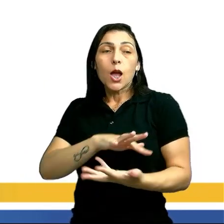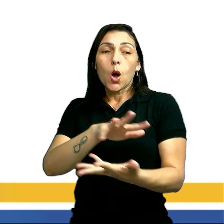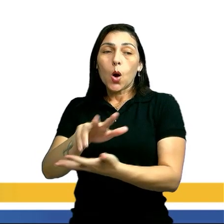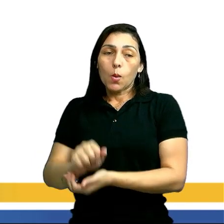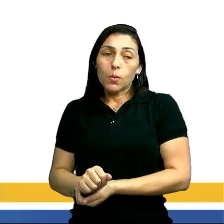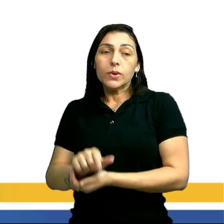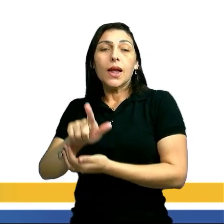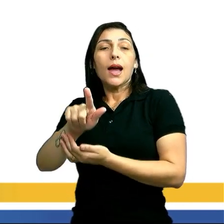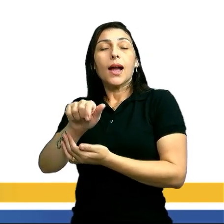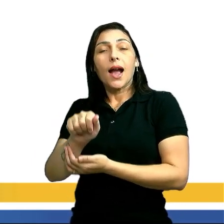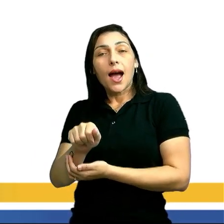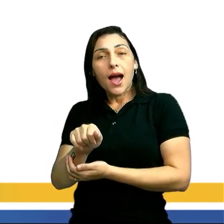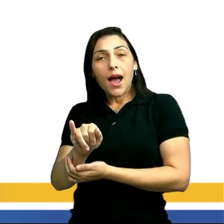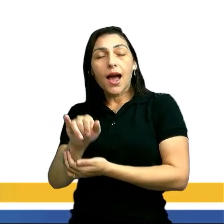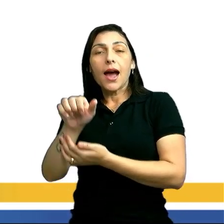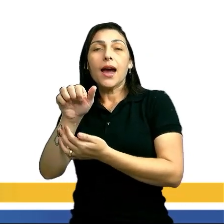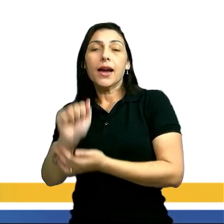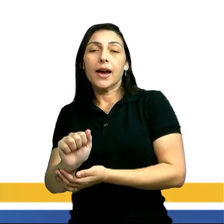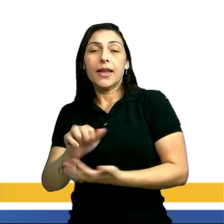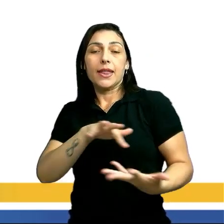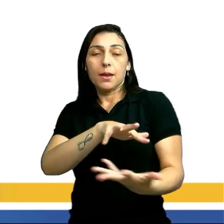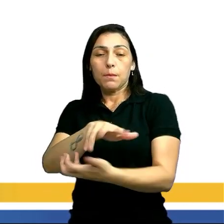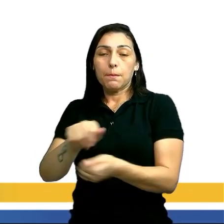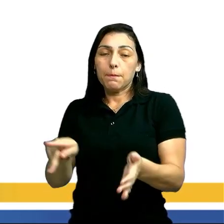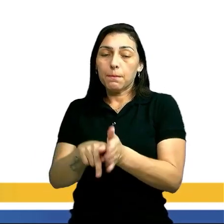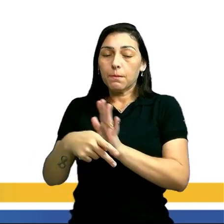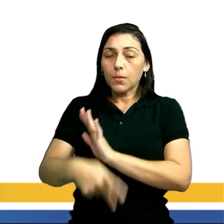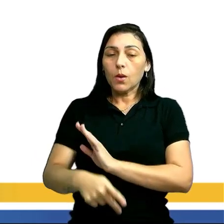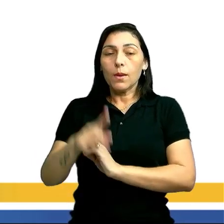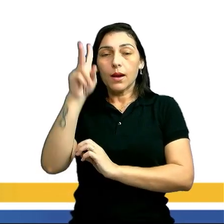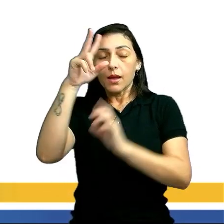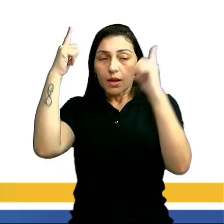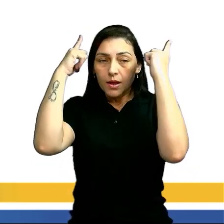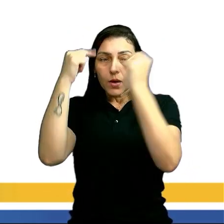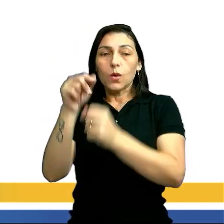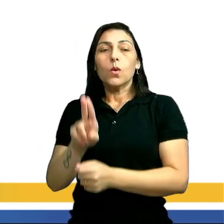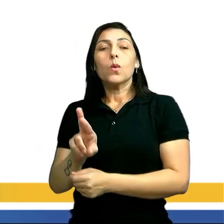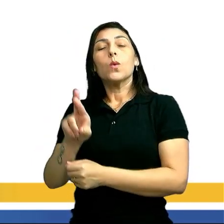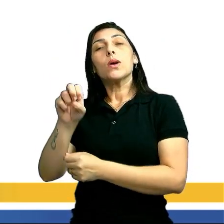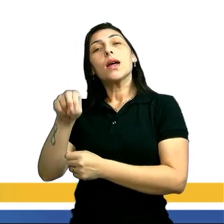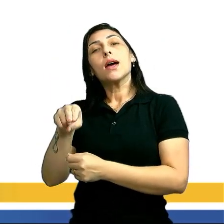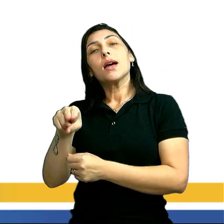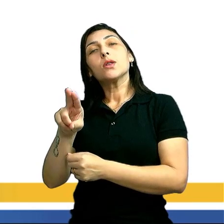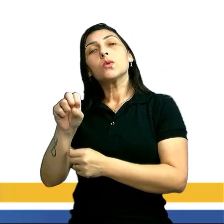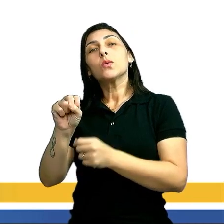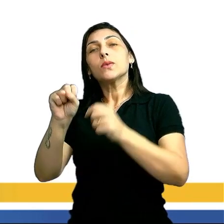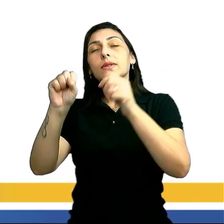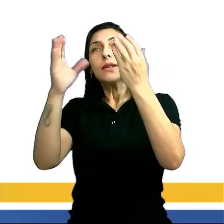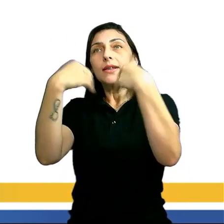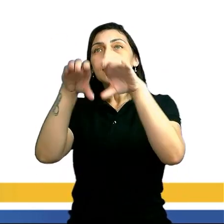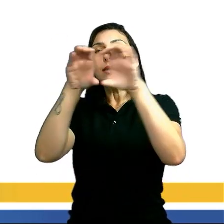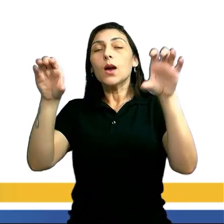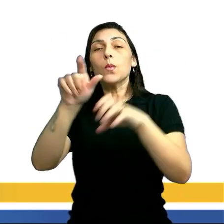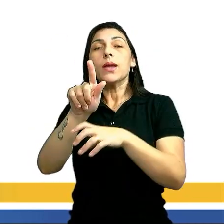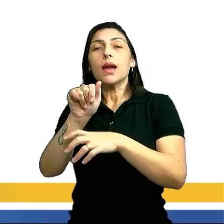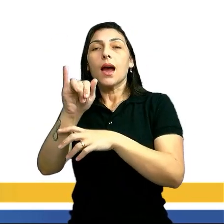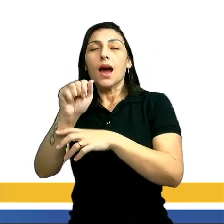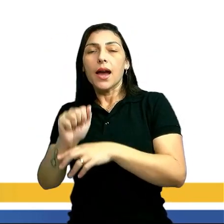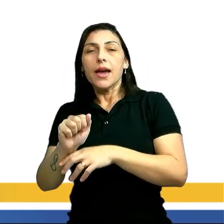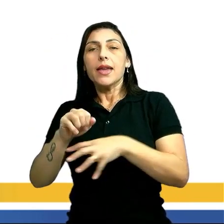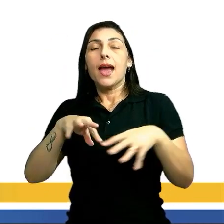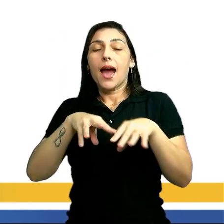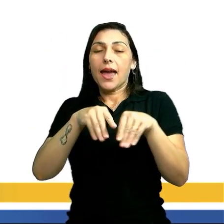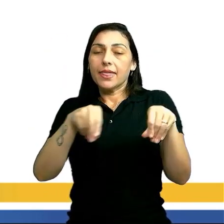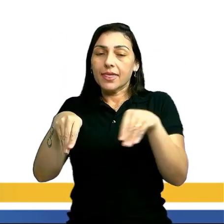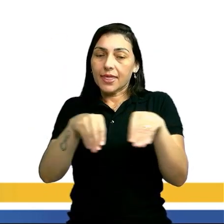da Gaia, portanto o mundo da Terra. Lembrando que em grego, Uranos é céu e Gaia é terra, né? Ou